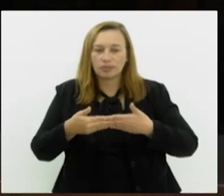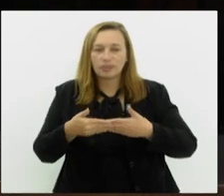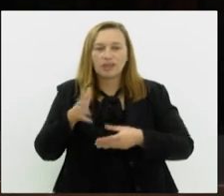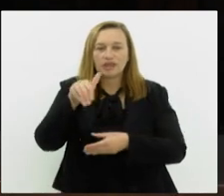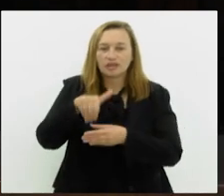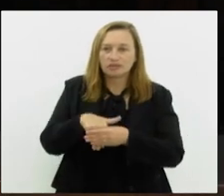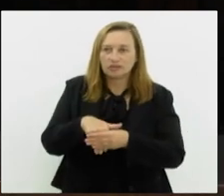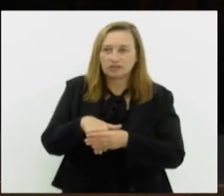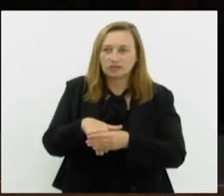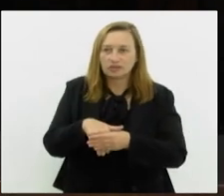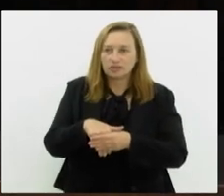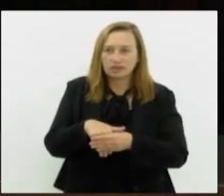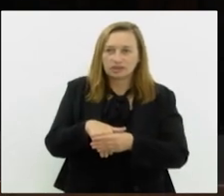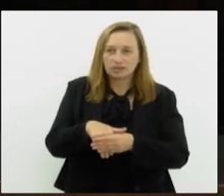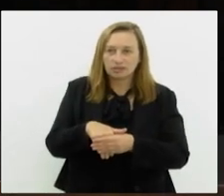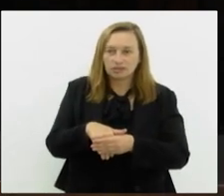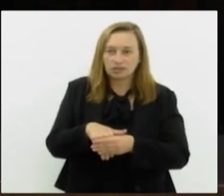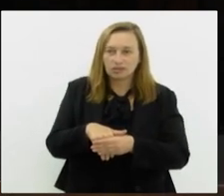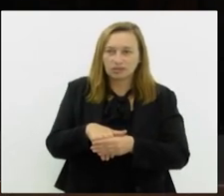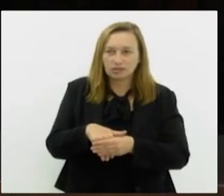discussão. Em